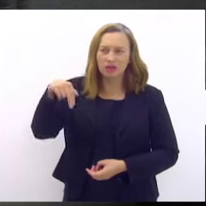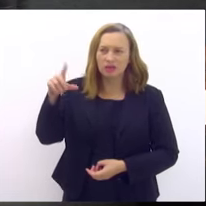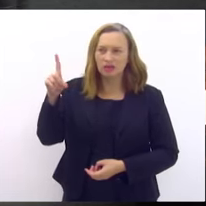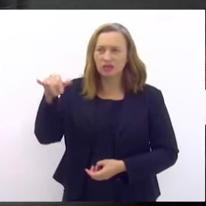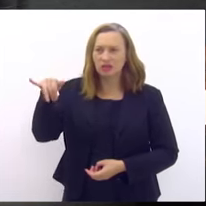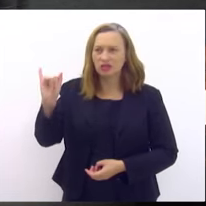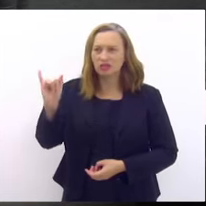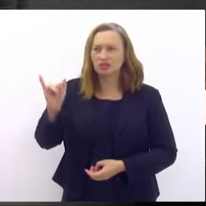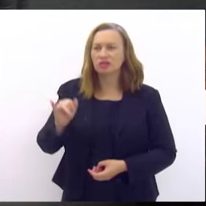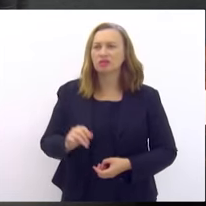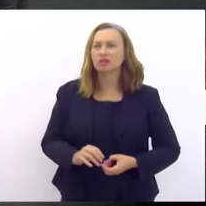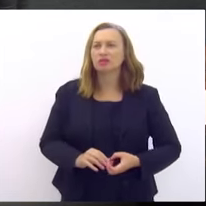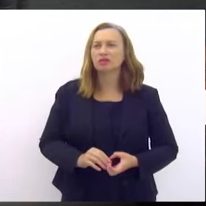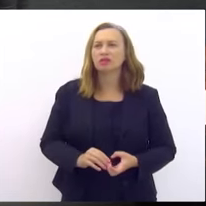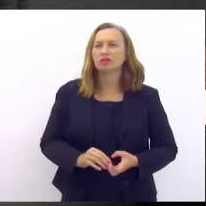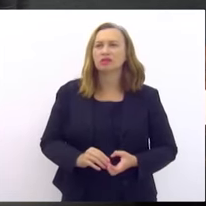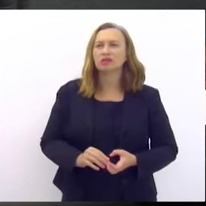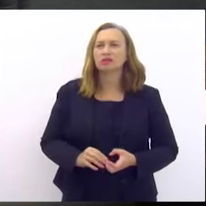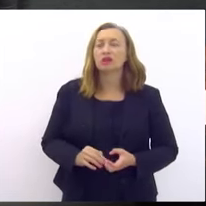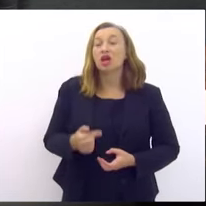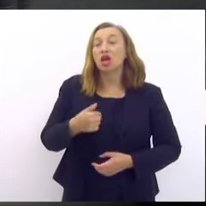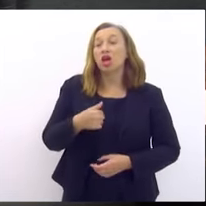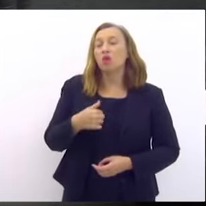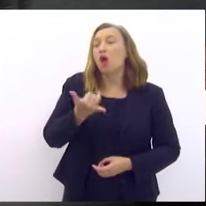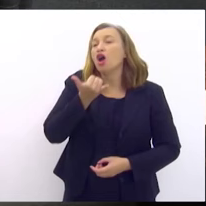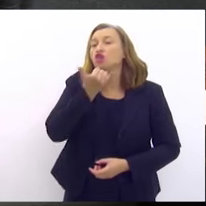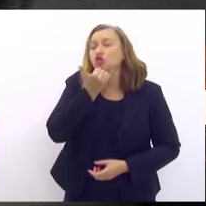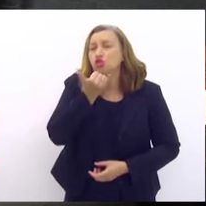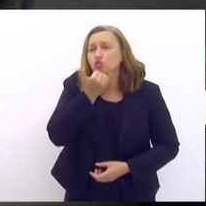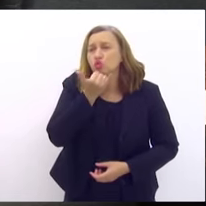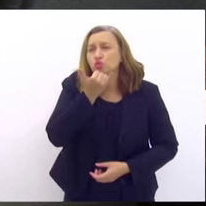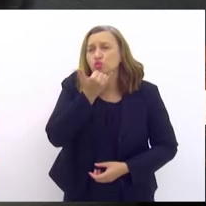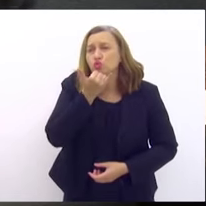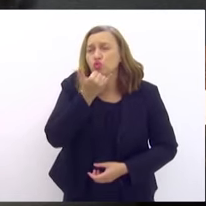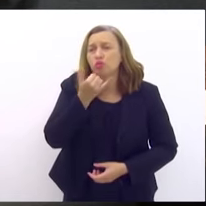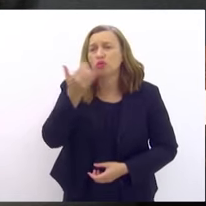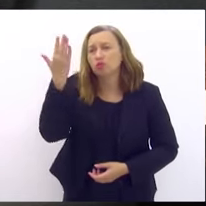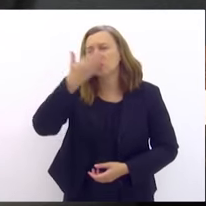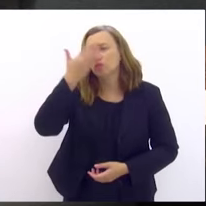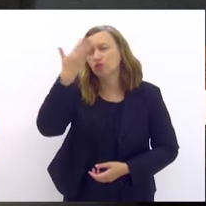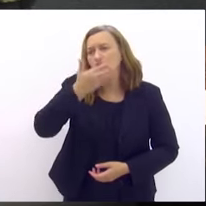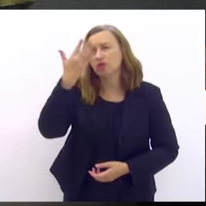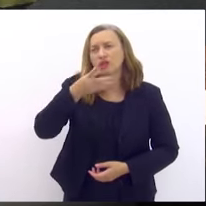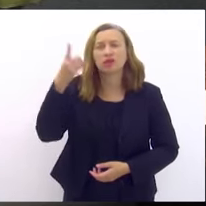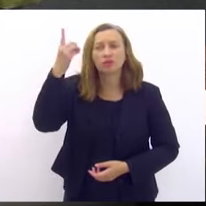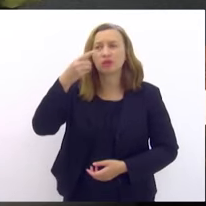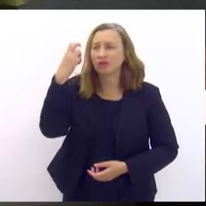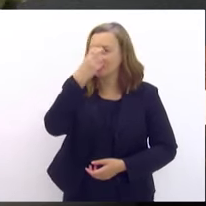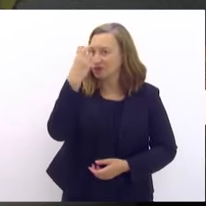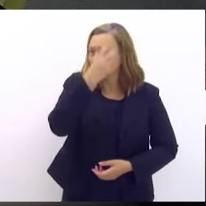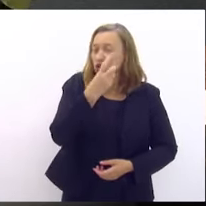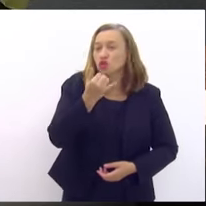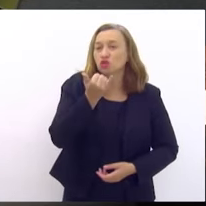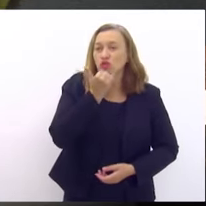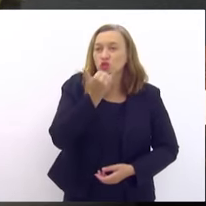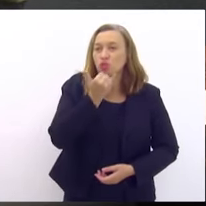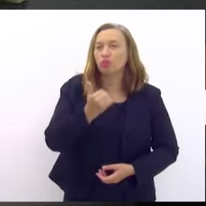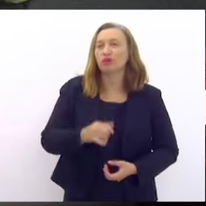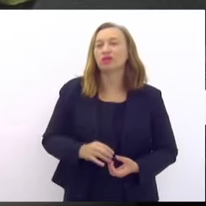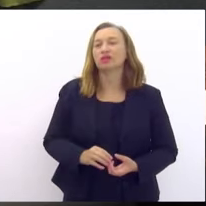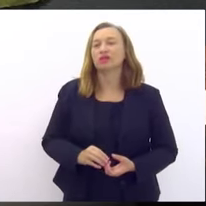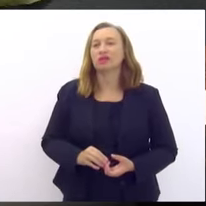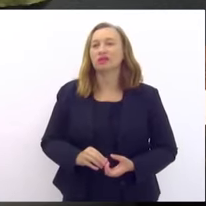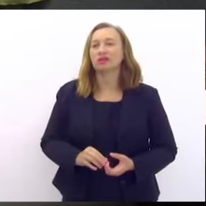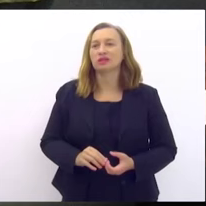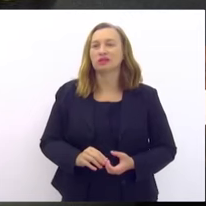fo P pela comissão de Cultura sou eu que S Ah desculpa deputada Verônica tá pres desculpa deputada não vi deputada